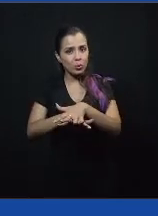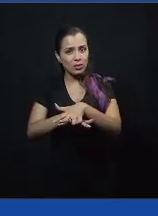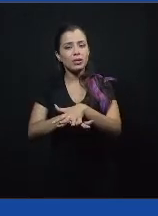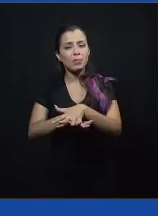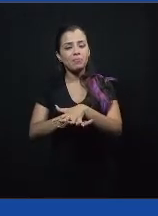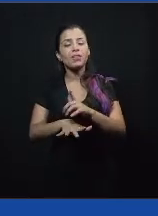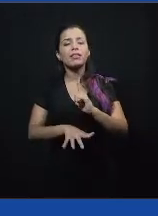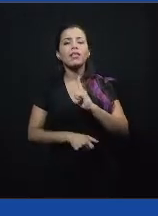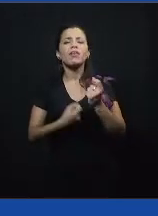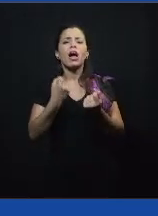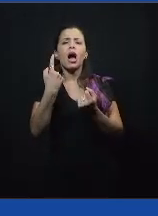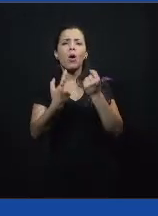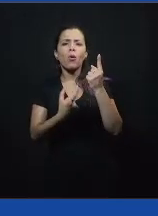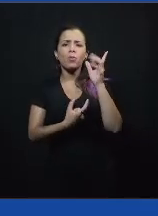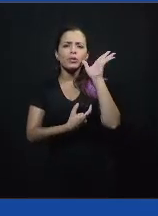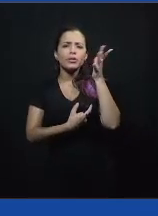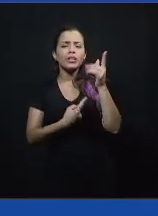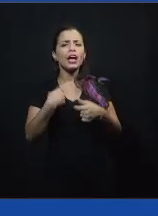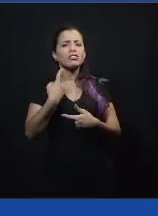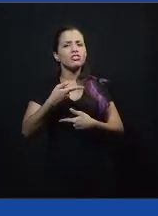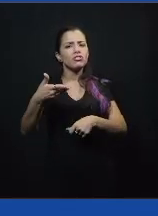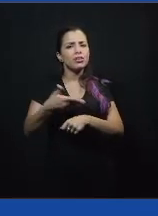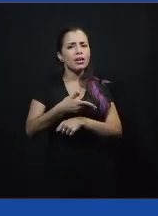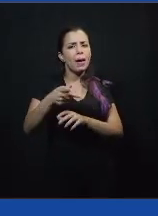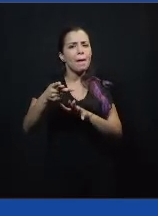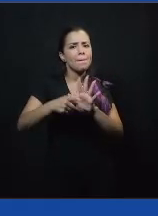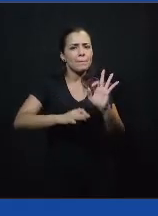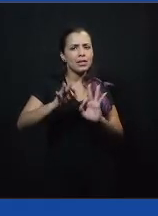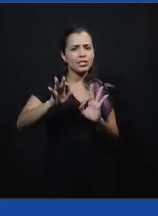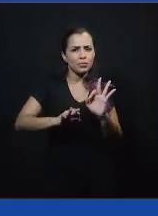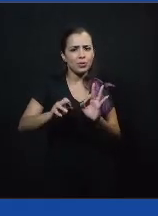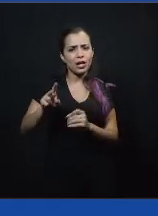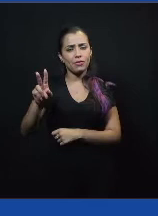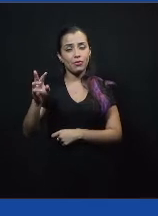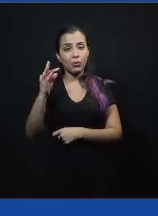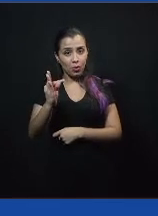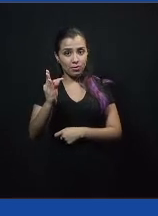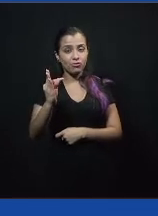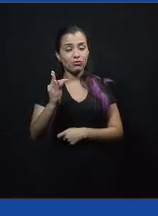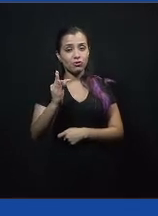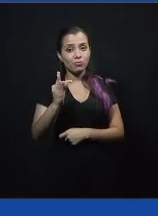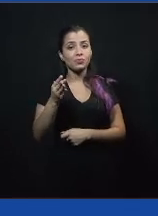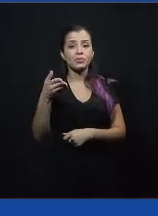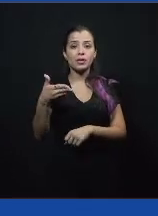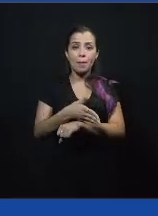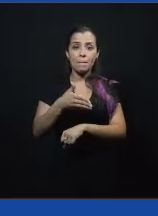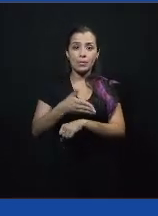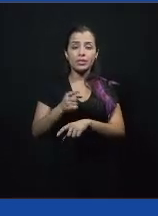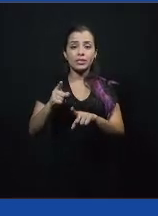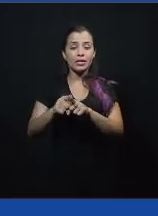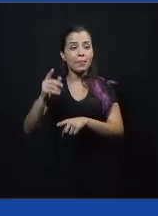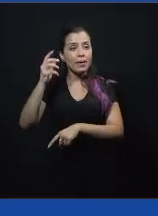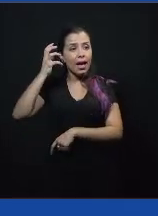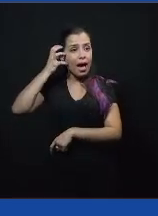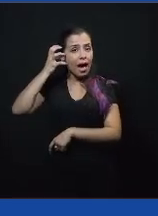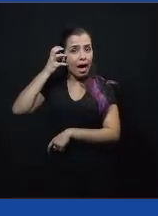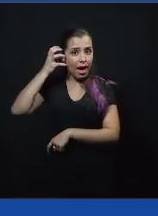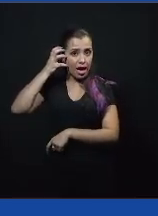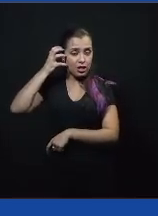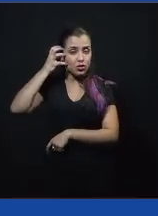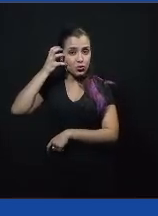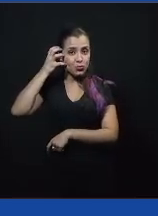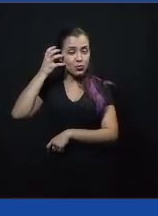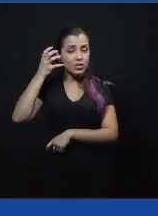realizações foram a gente faz contra telha de Votorantim participamos da Rádio Nova Tropical